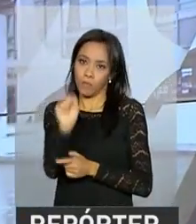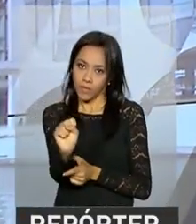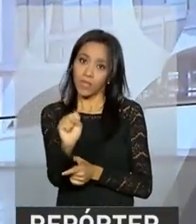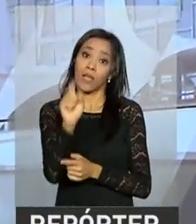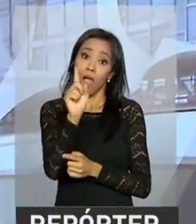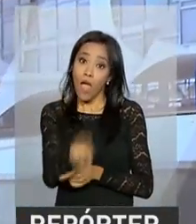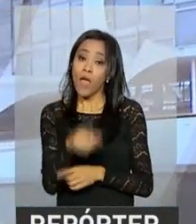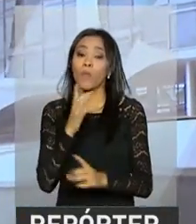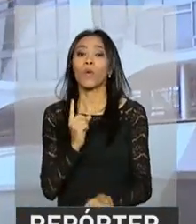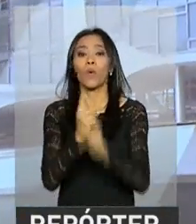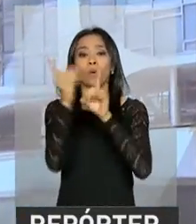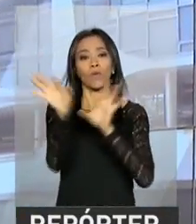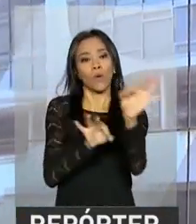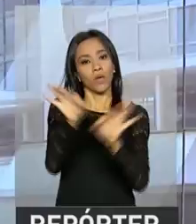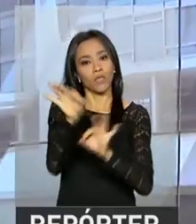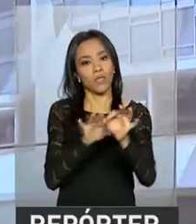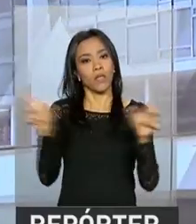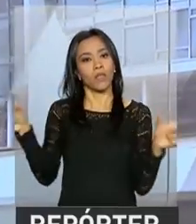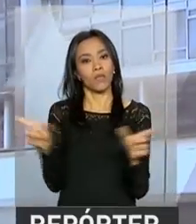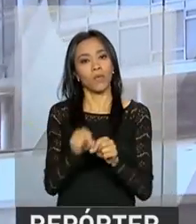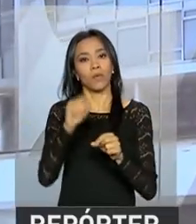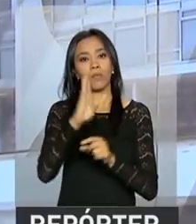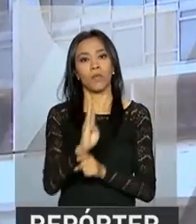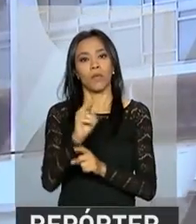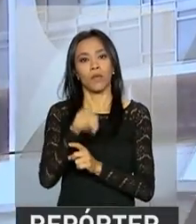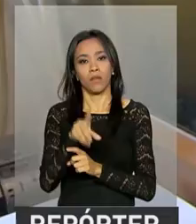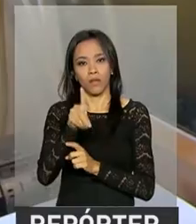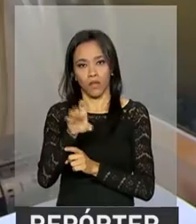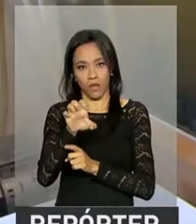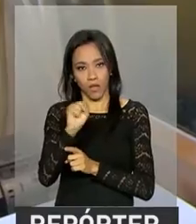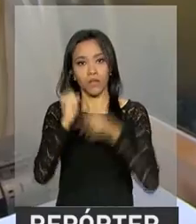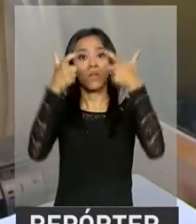pelo bem de s no rio de janeiro